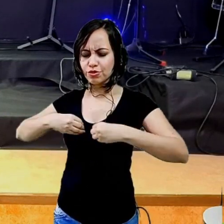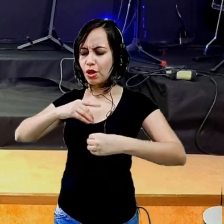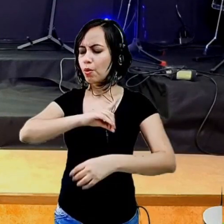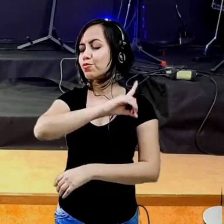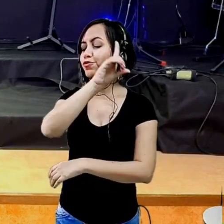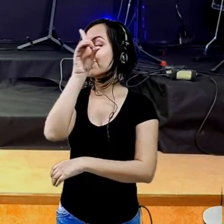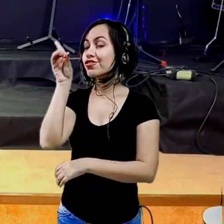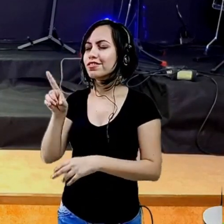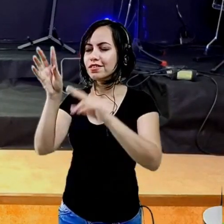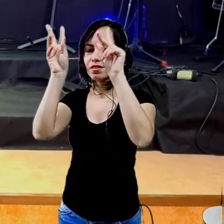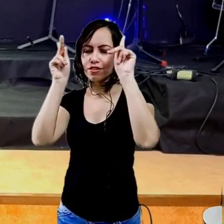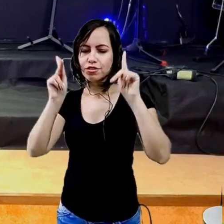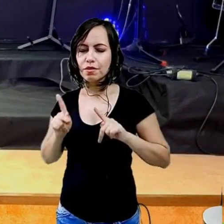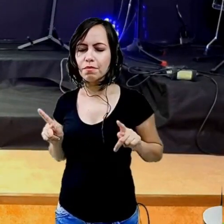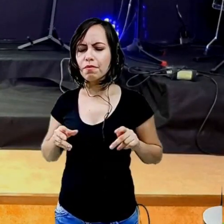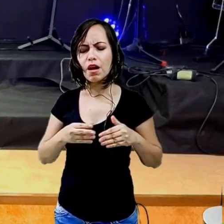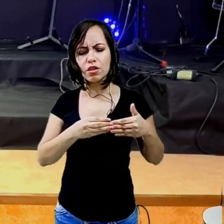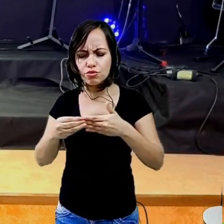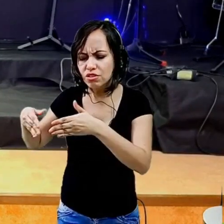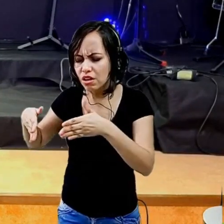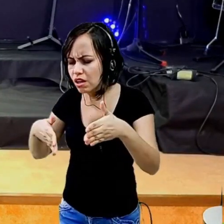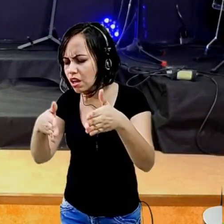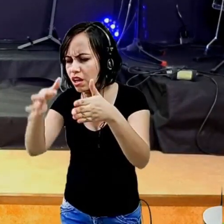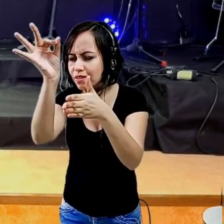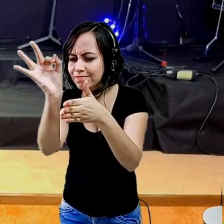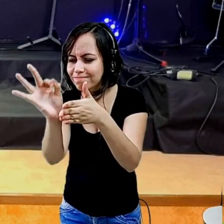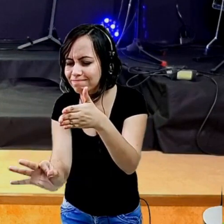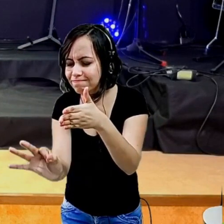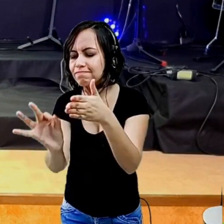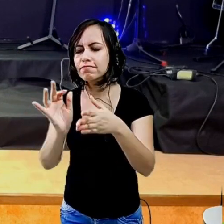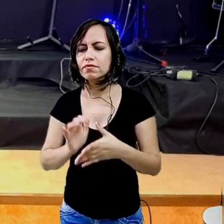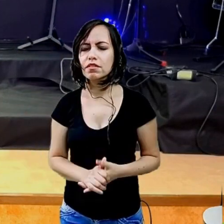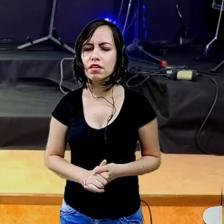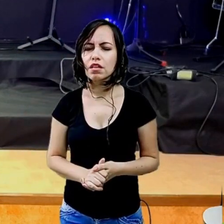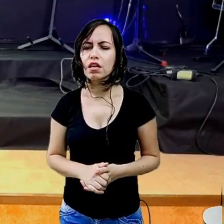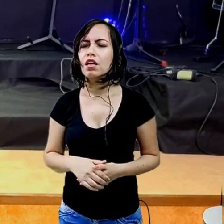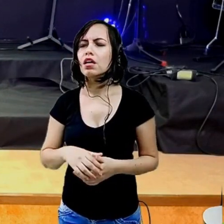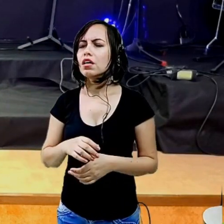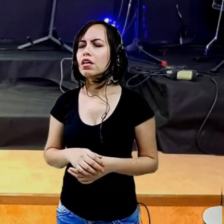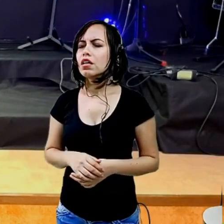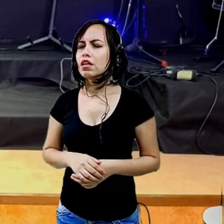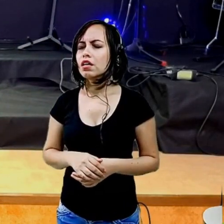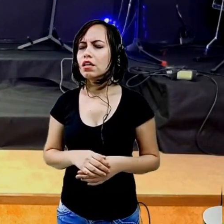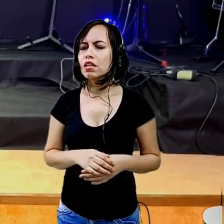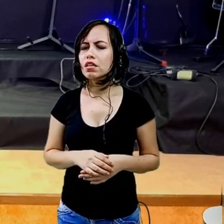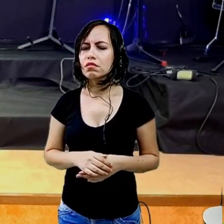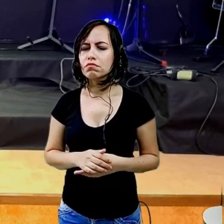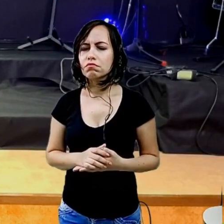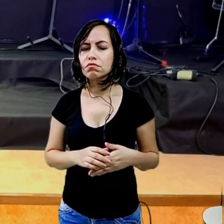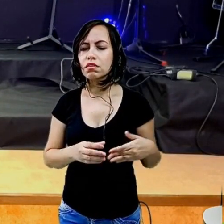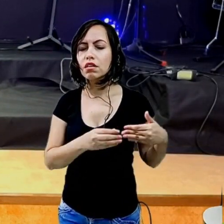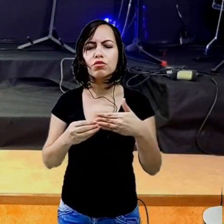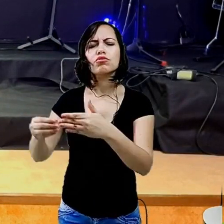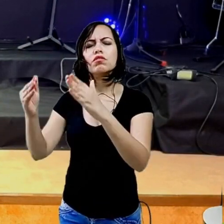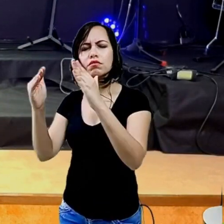paz, guia-nos na vereda da Tua justiça, nos leva para os nossos lares sobre a